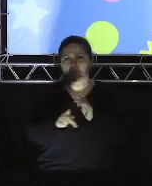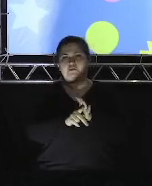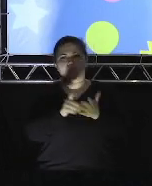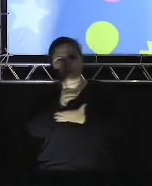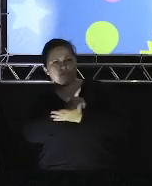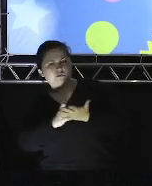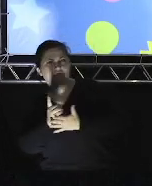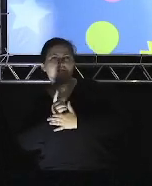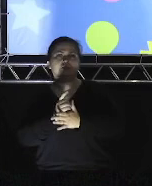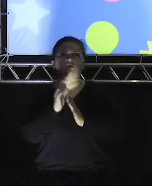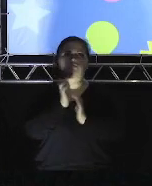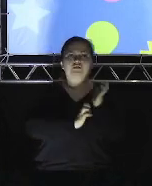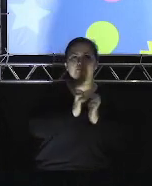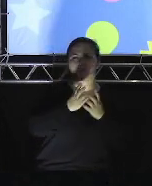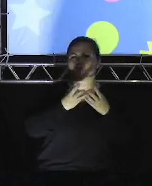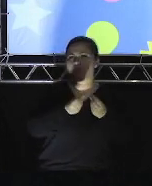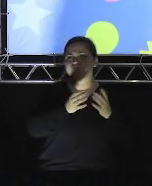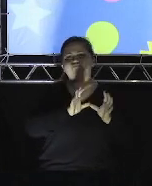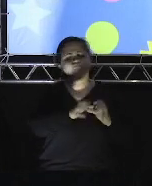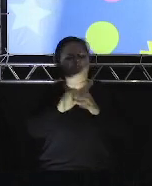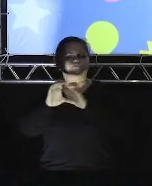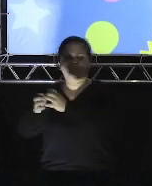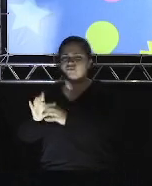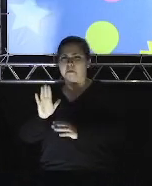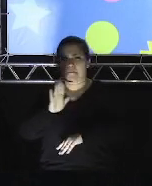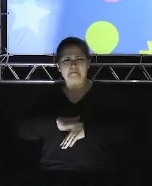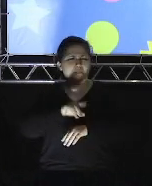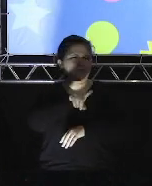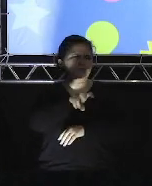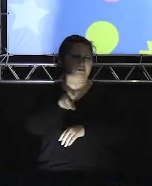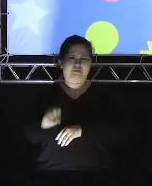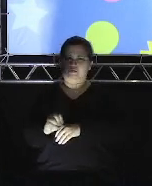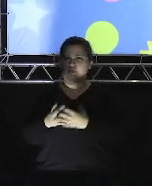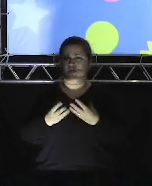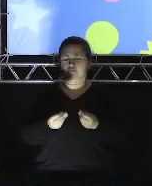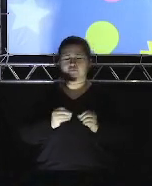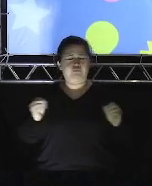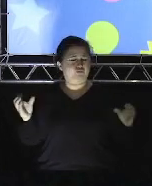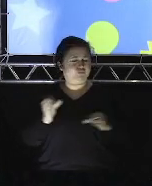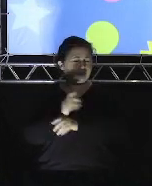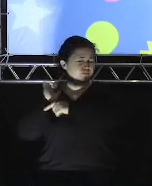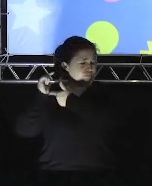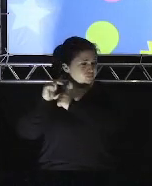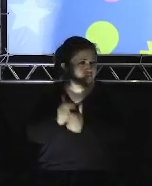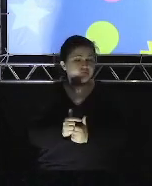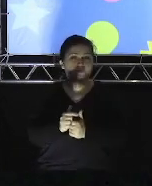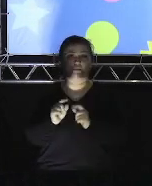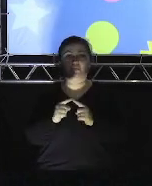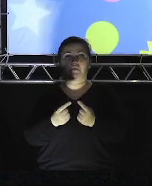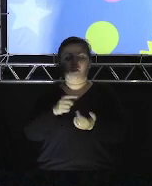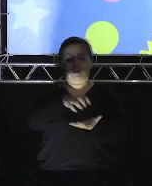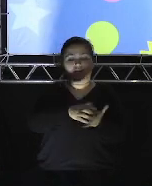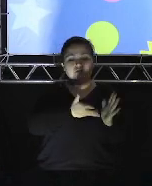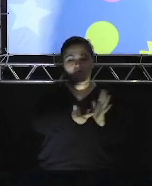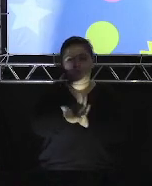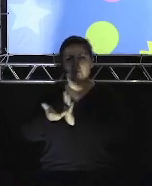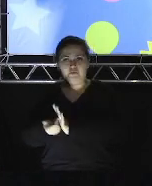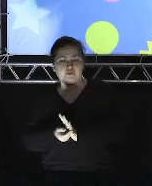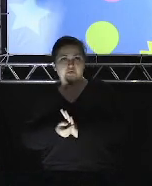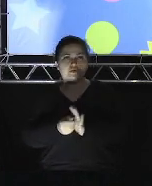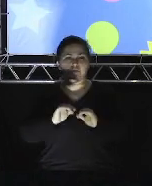organizacional, muitos times, mais de 150. Era bem complexo. As áreas de agilidade e portfólio